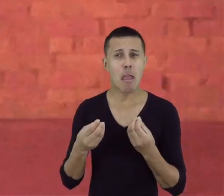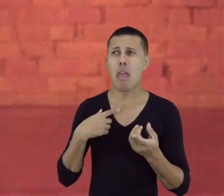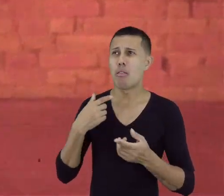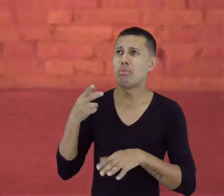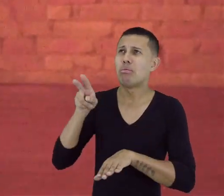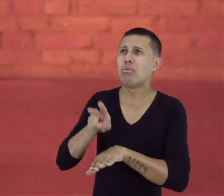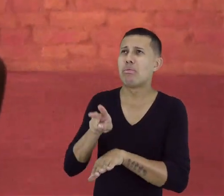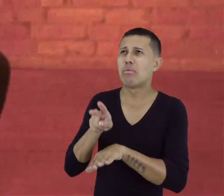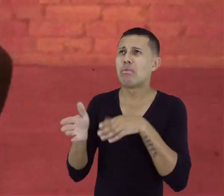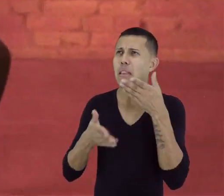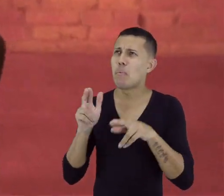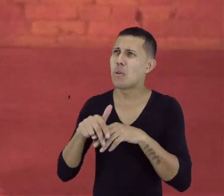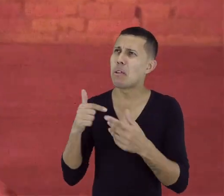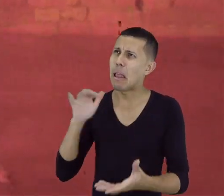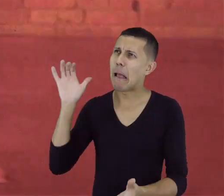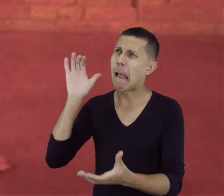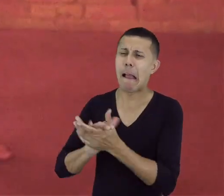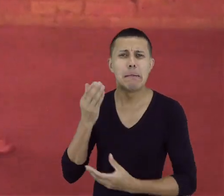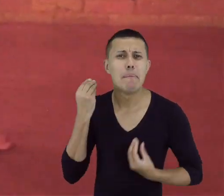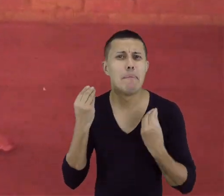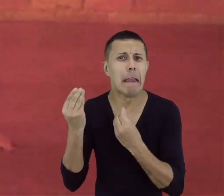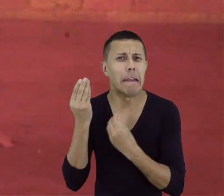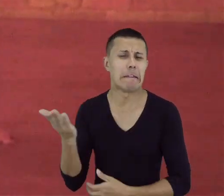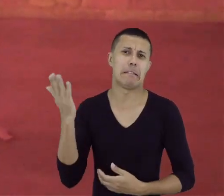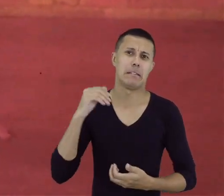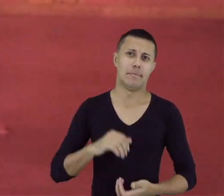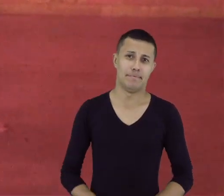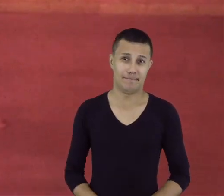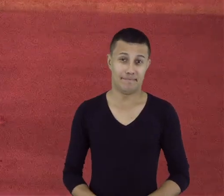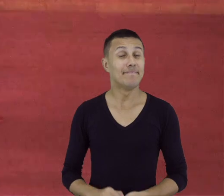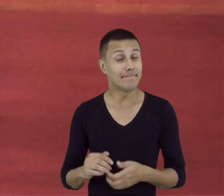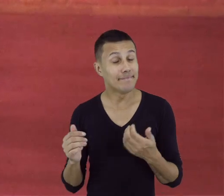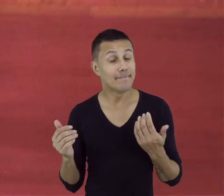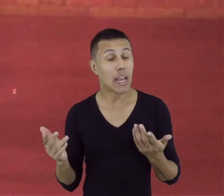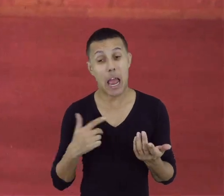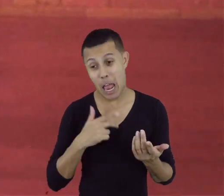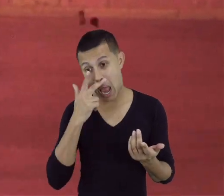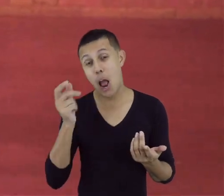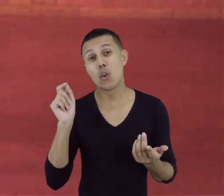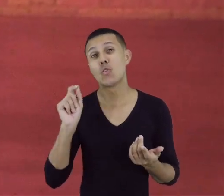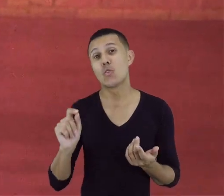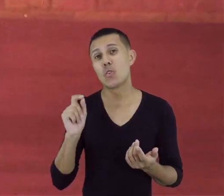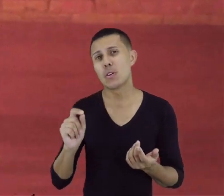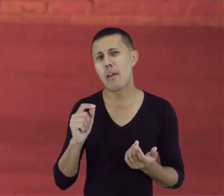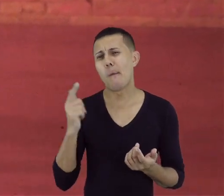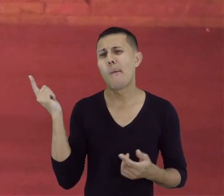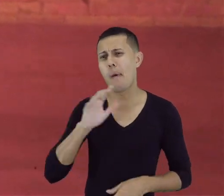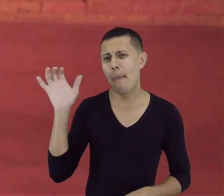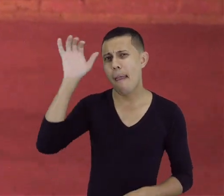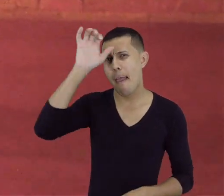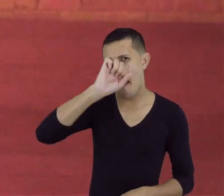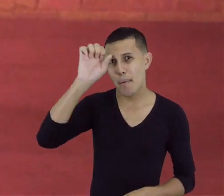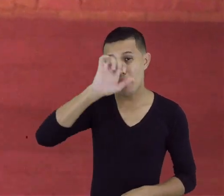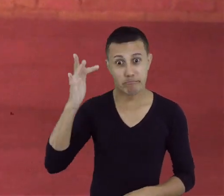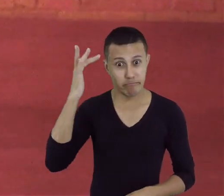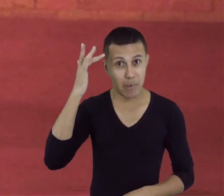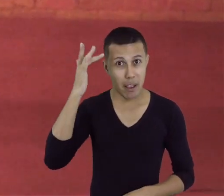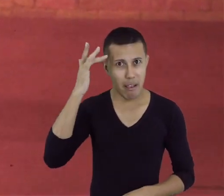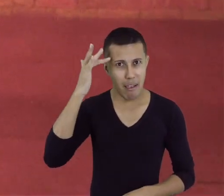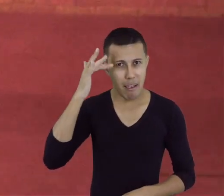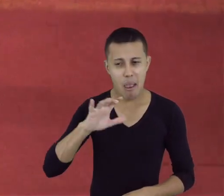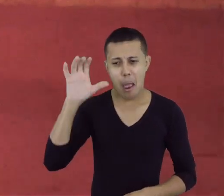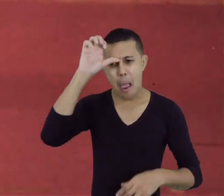tempo de terapia meu. Por que eu tinha me metido naquele raio daquela relação? Né? Então, eu acho que ela trouxe um aprendizado para mim, uma